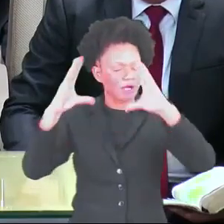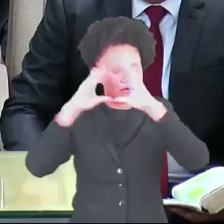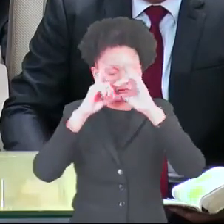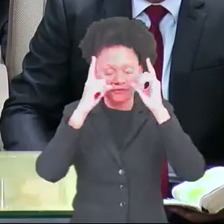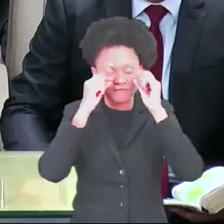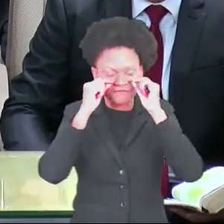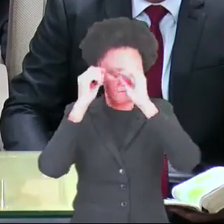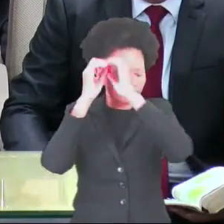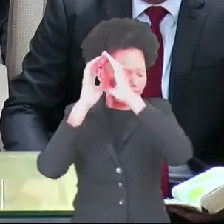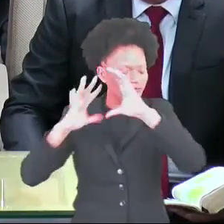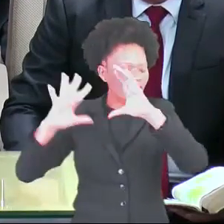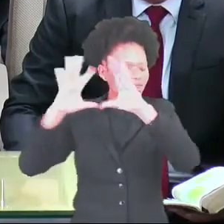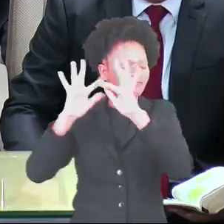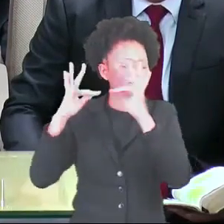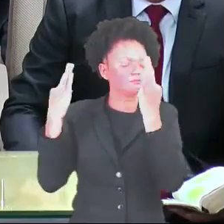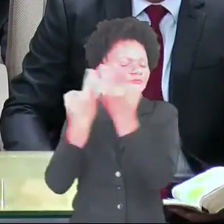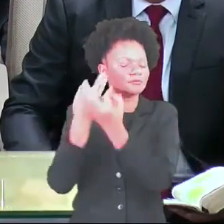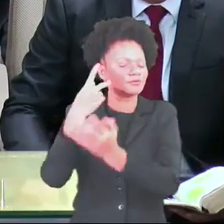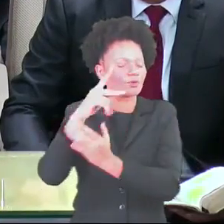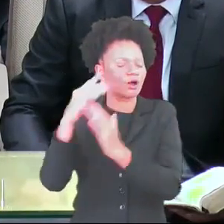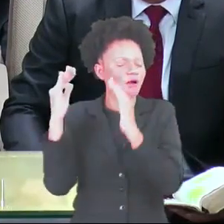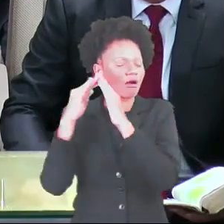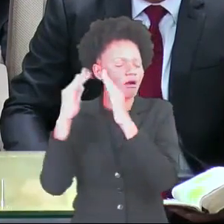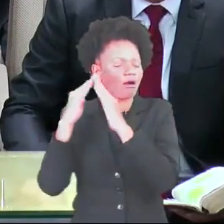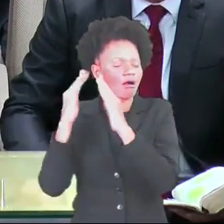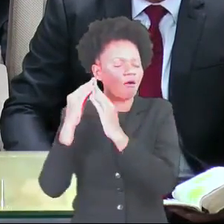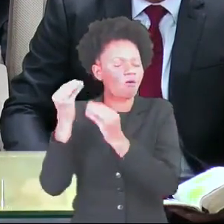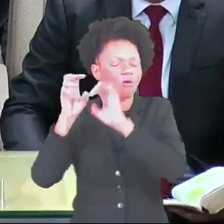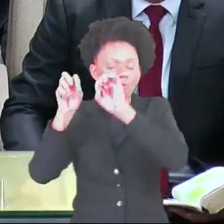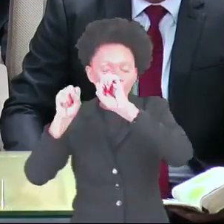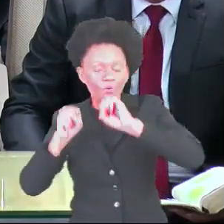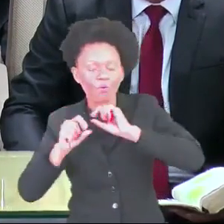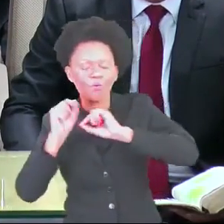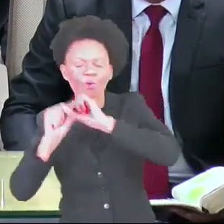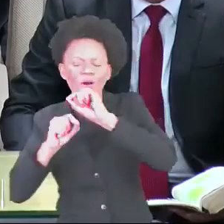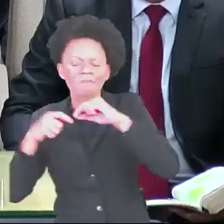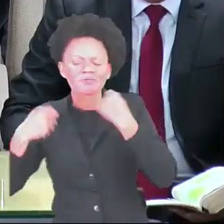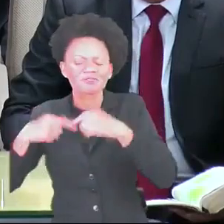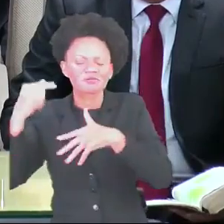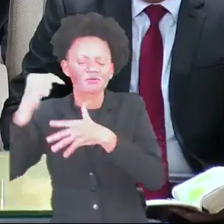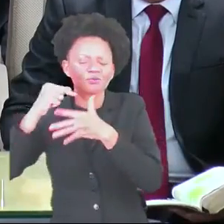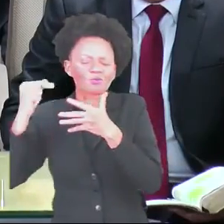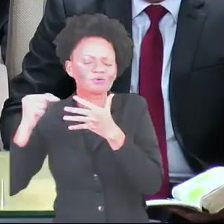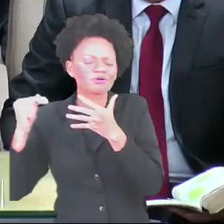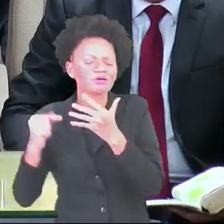sua família. Fecha os olhos e vai lá na sua necessidade hoje.